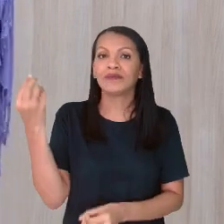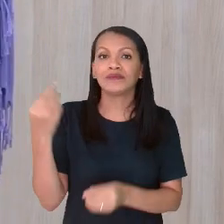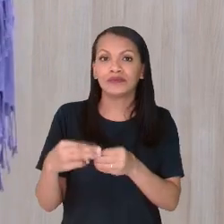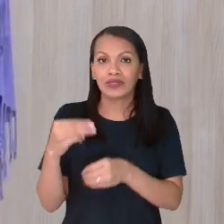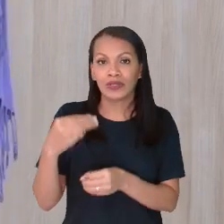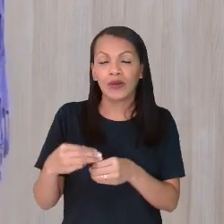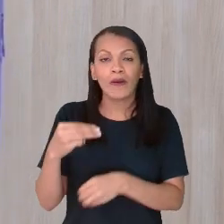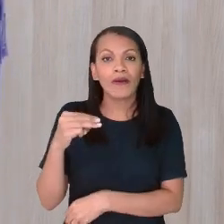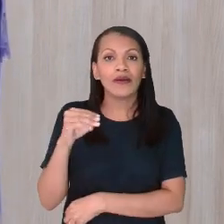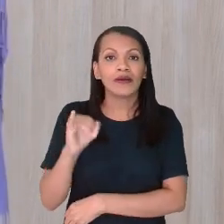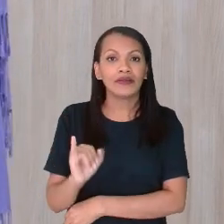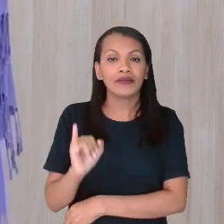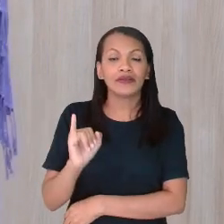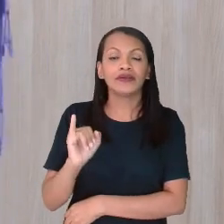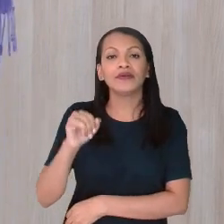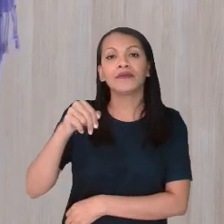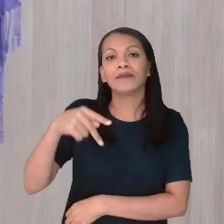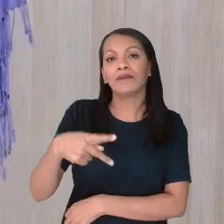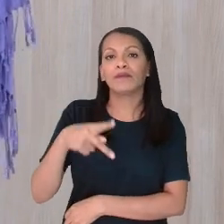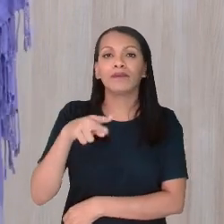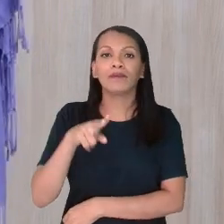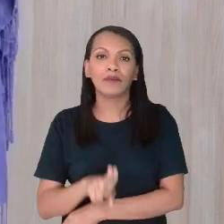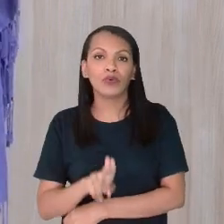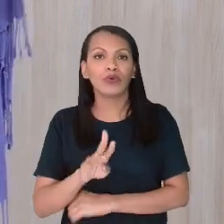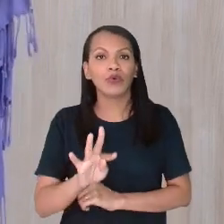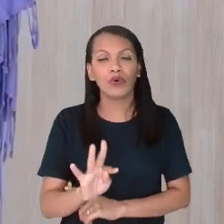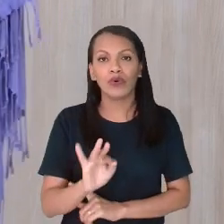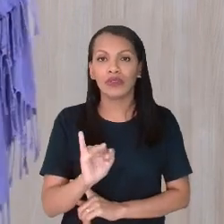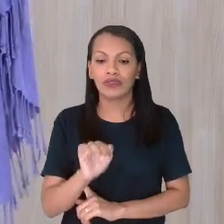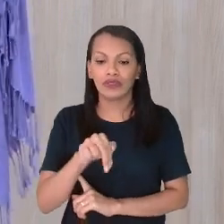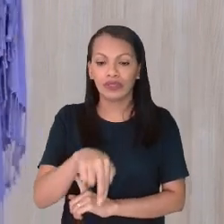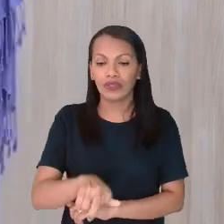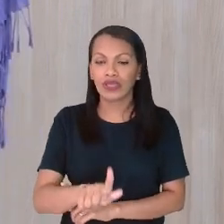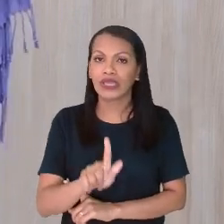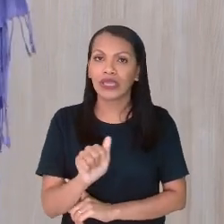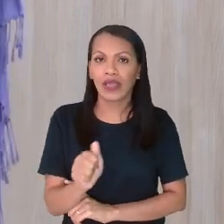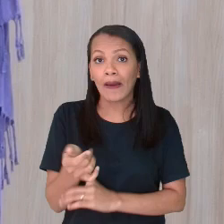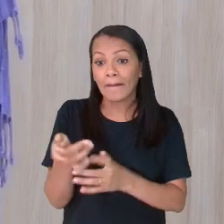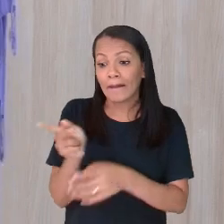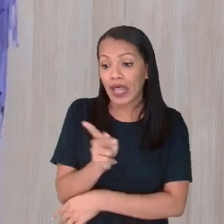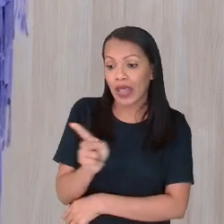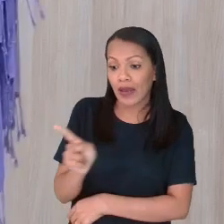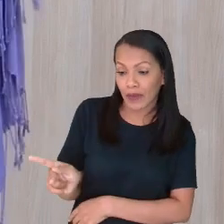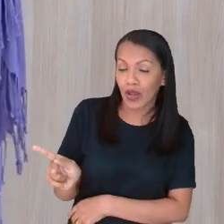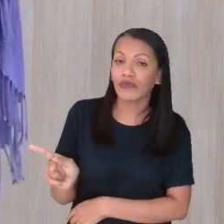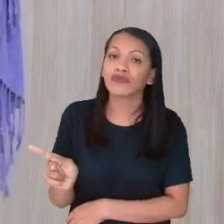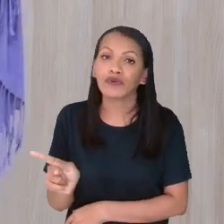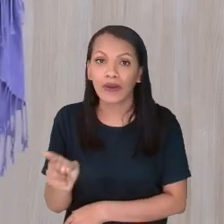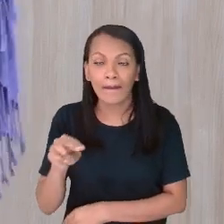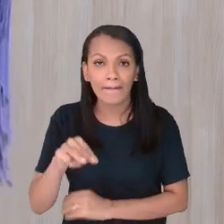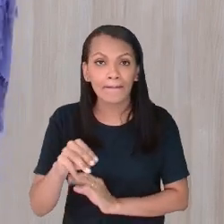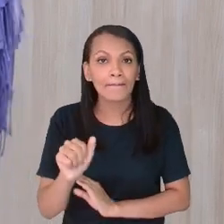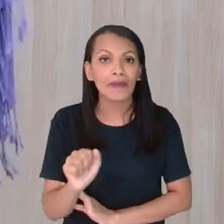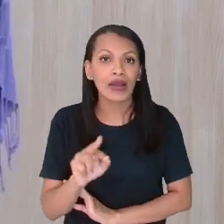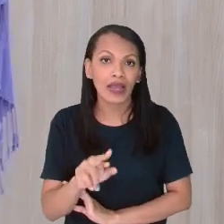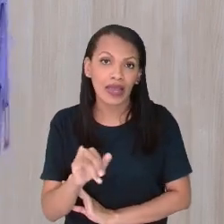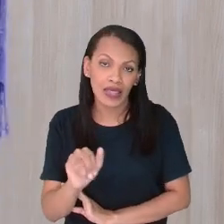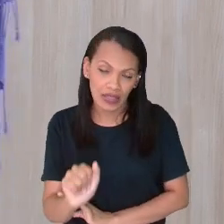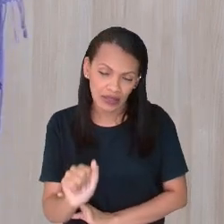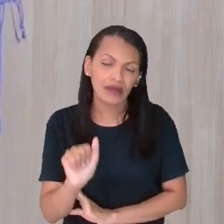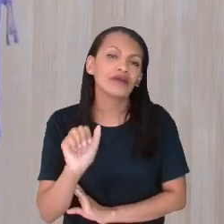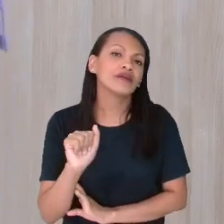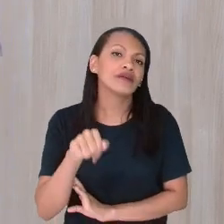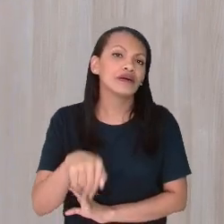da Iputinga. Isso, pela professora Maria Angélica